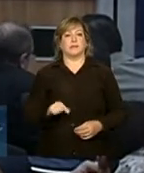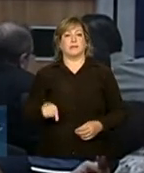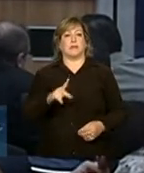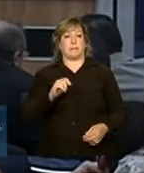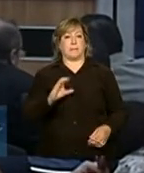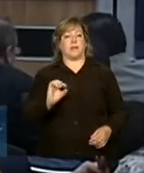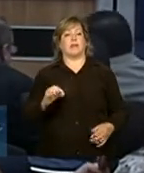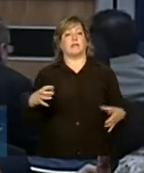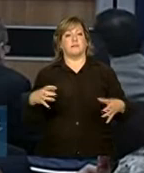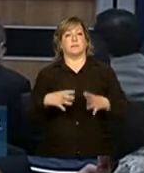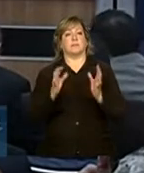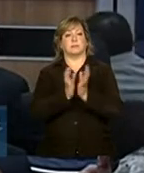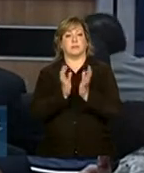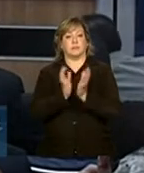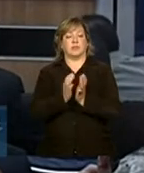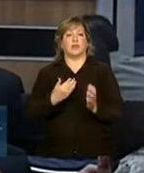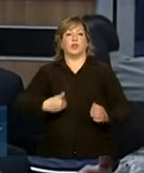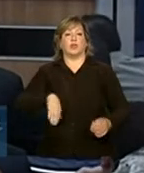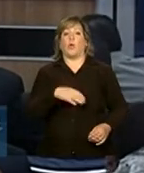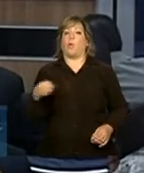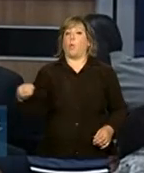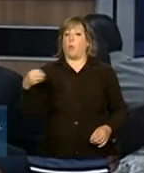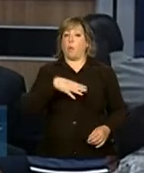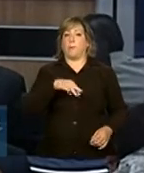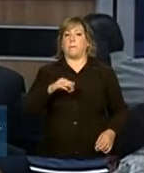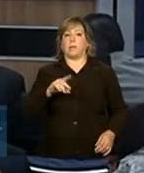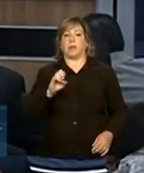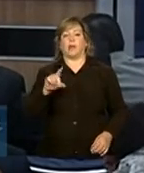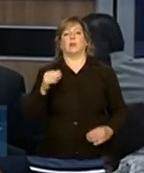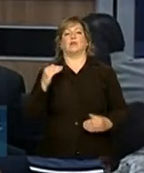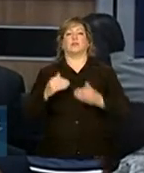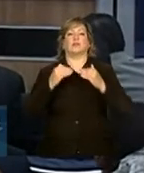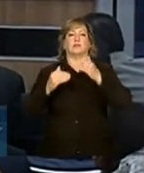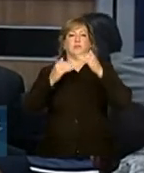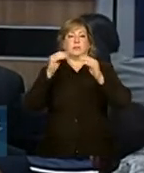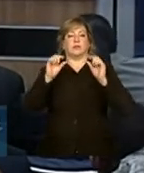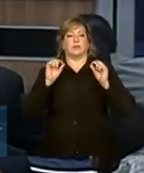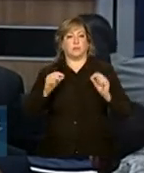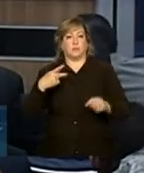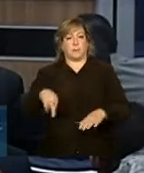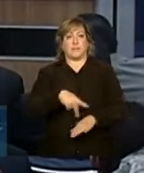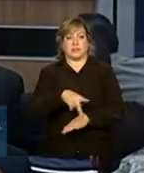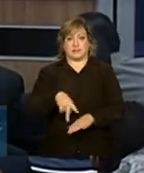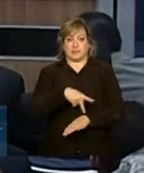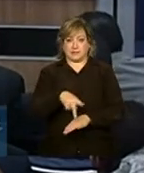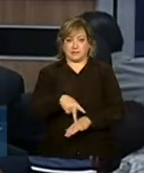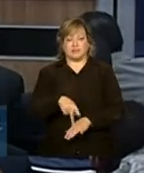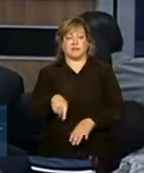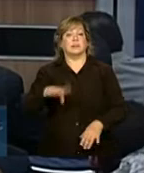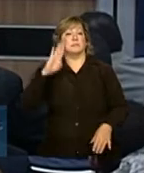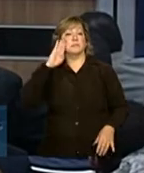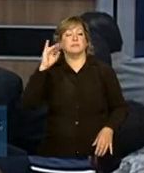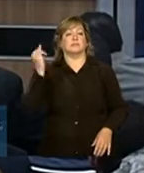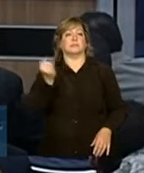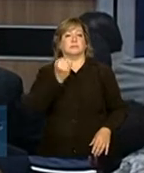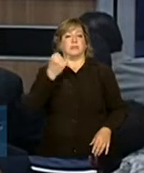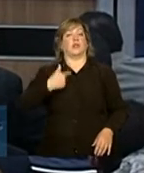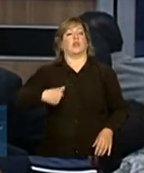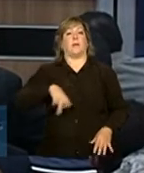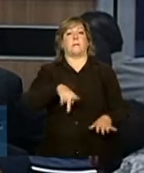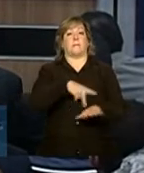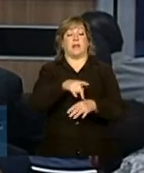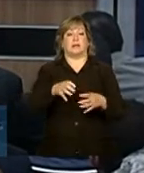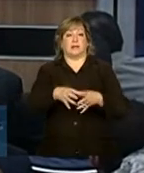o parque faz parte do nosso novo modelo de desenvolvimento do país é fundamental para o nosso